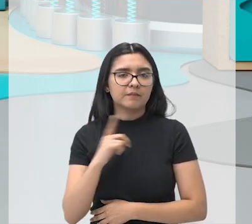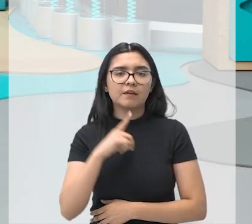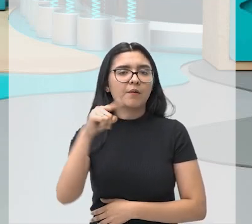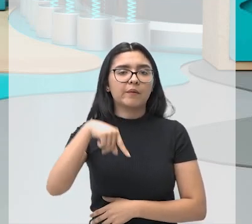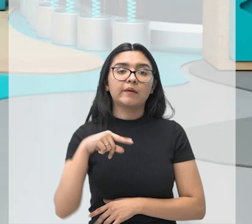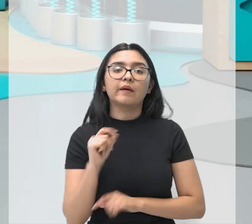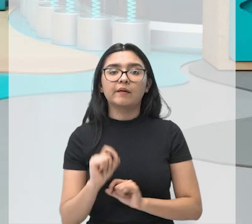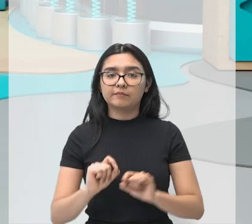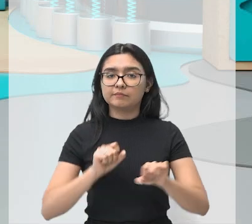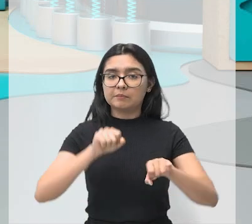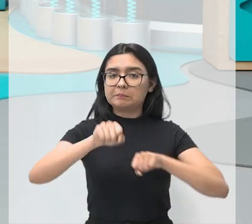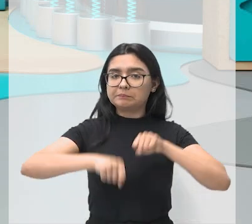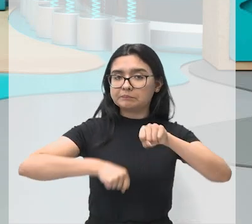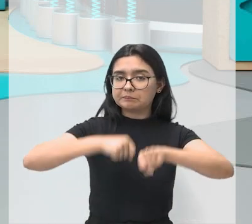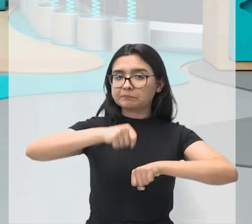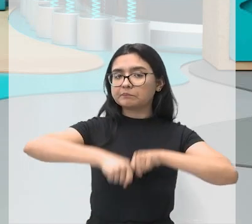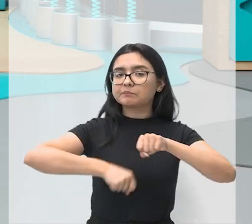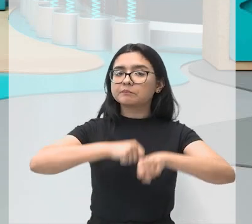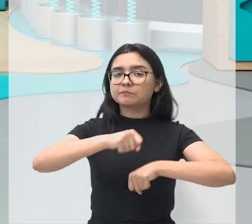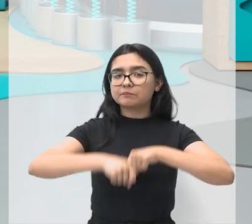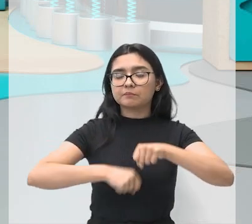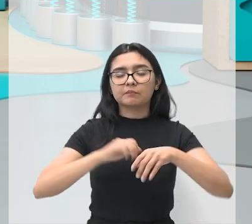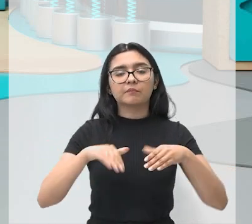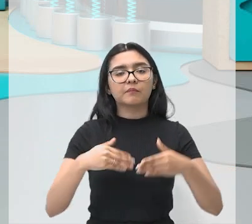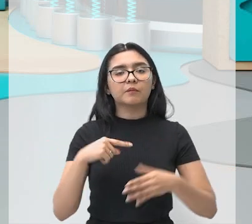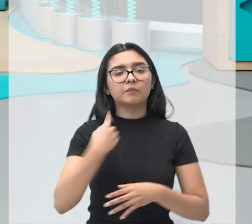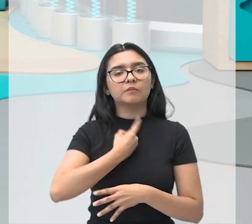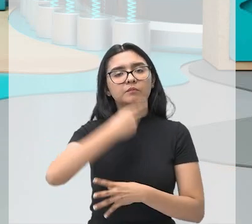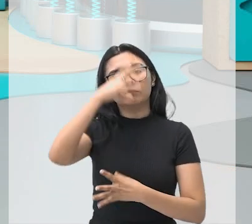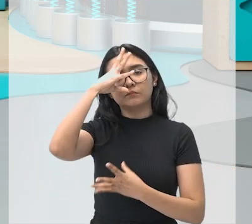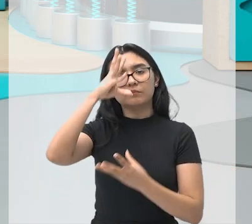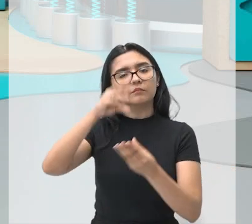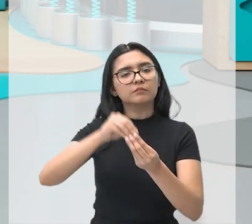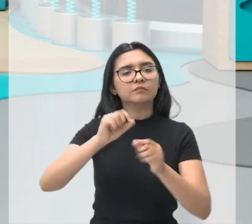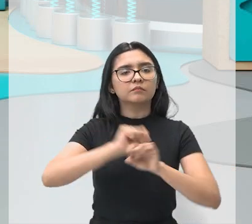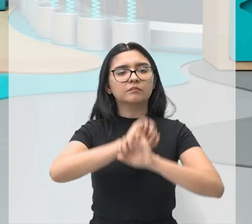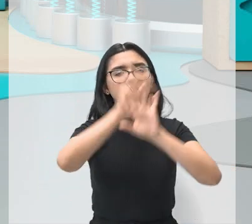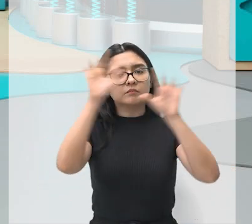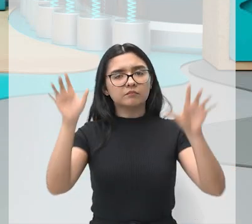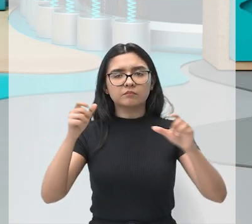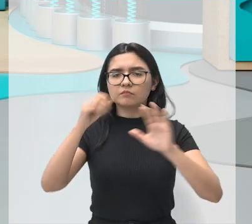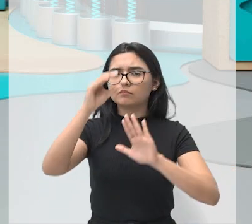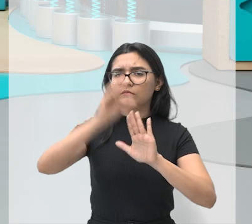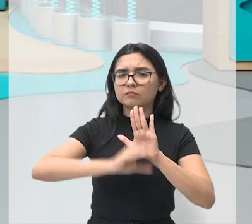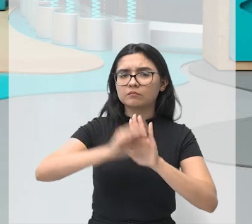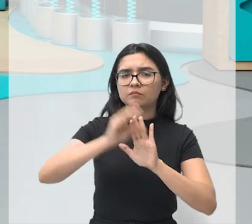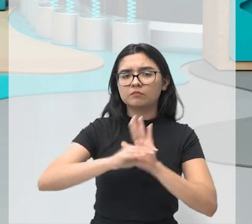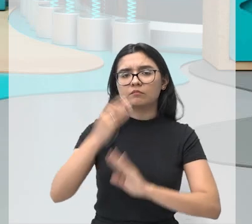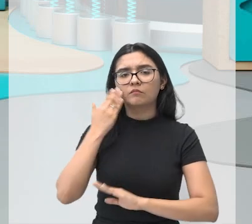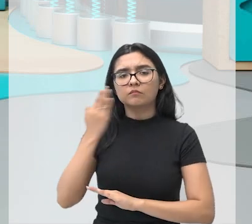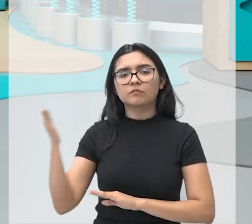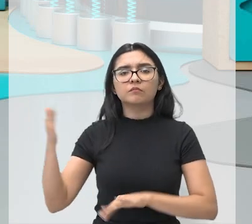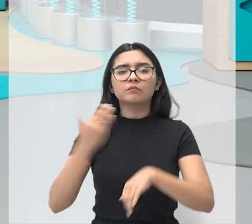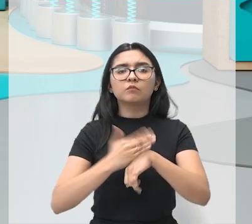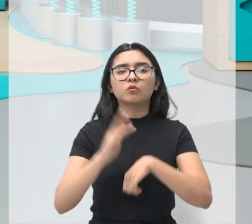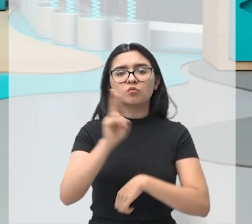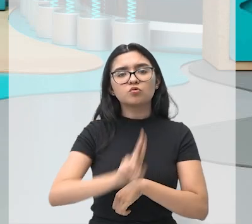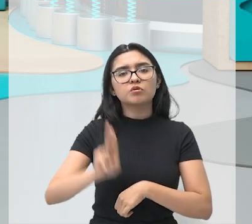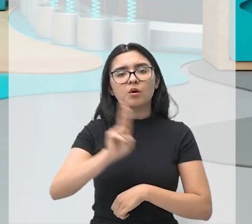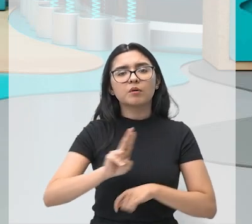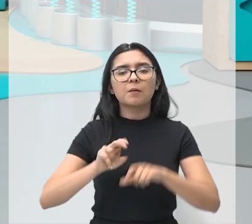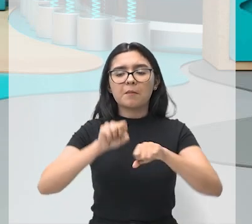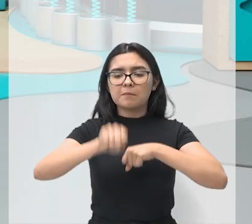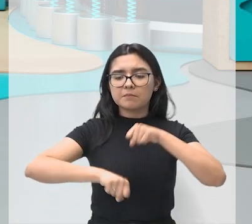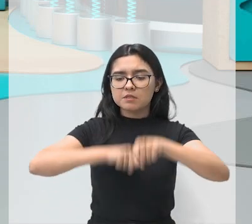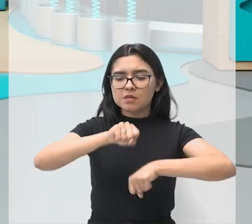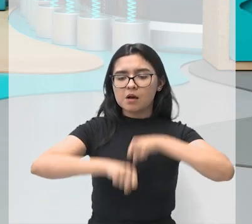andar de bicicleta, né? A gente, para entender um pouco melhor, olha só, ele pode ser definido como a prática de usar uma bicicleta,